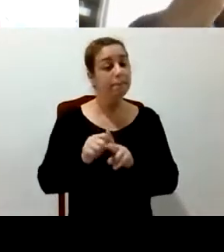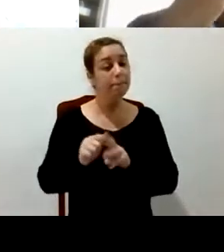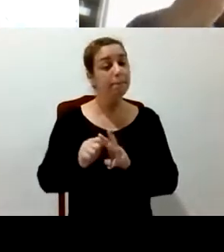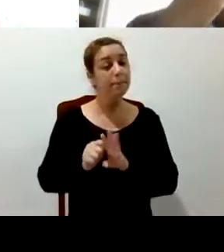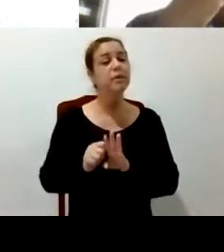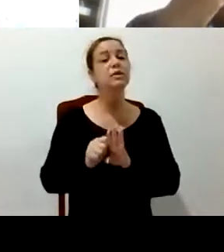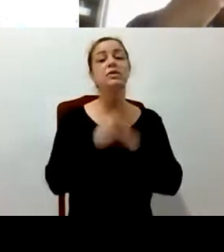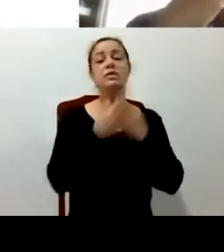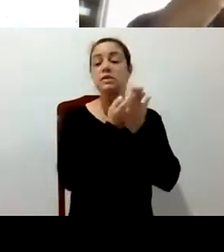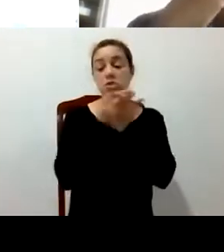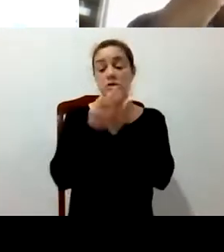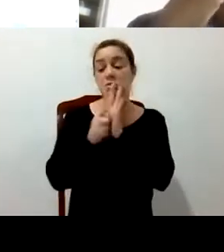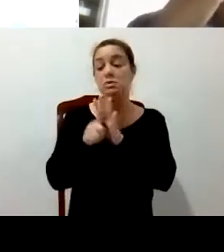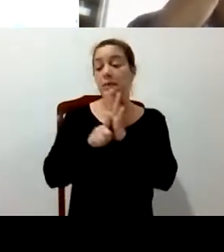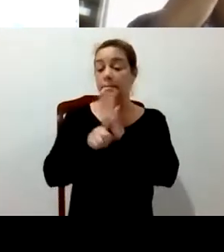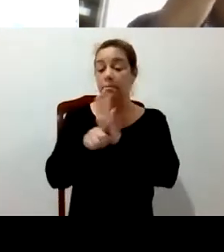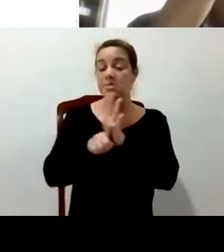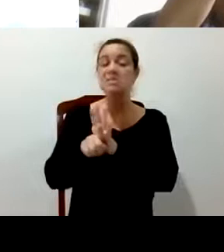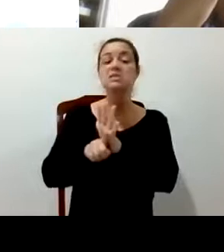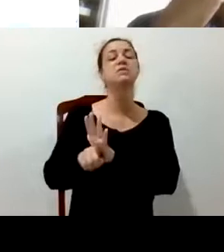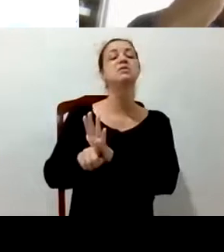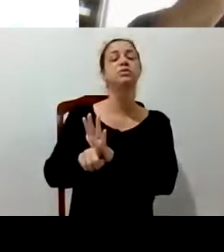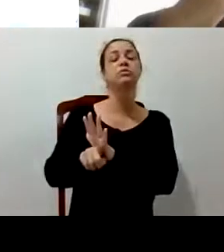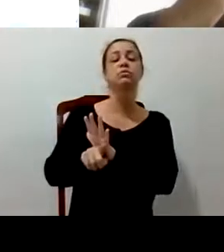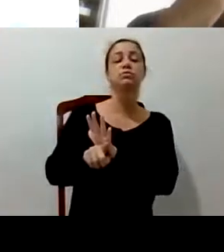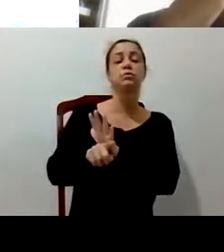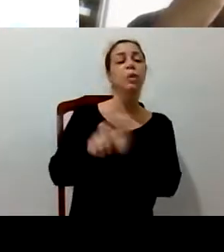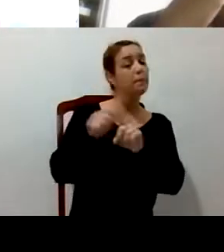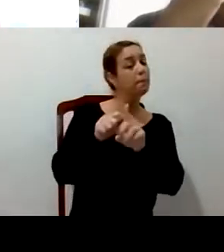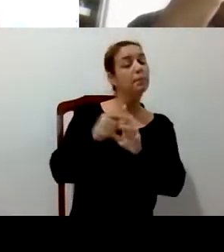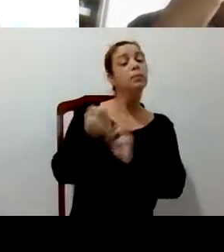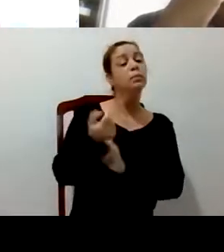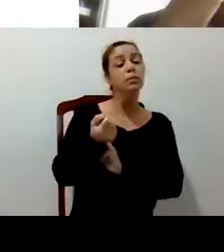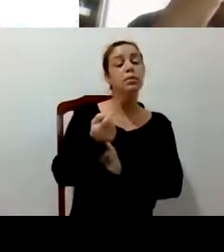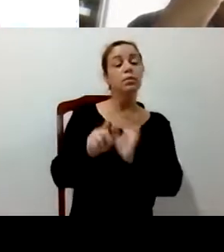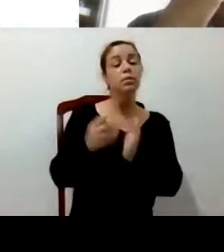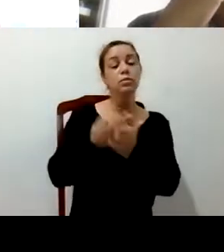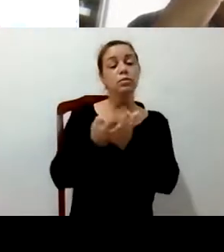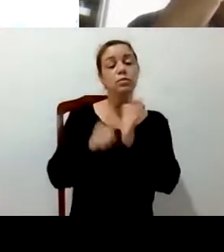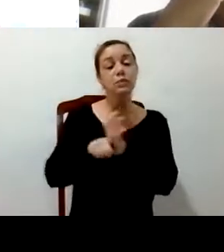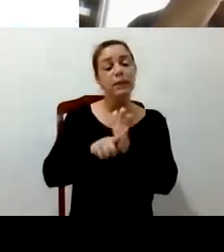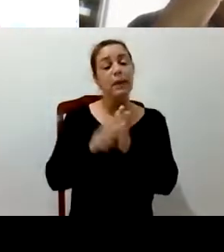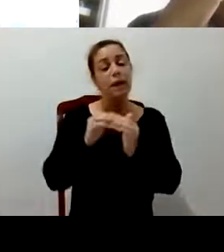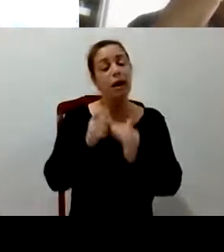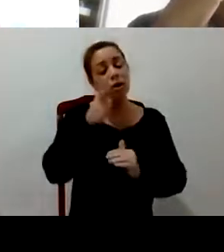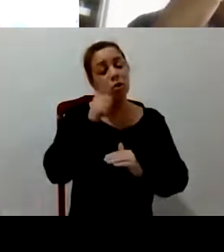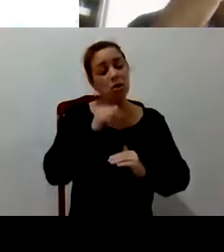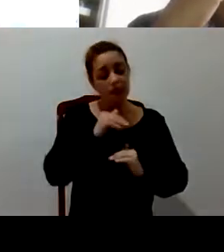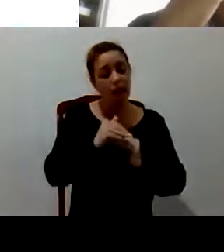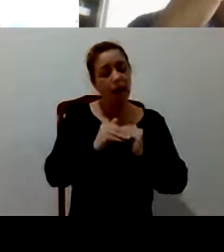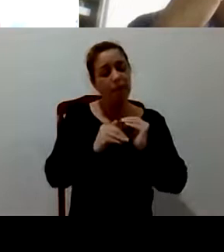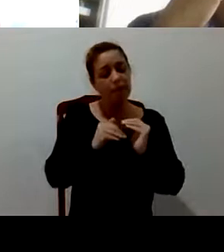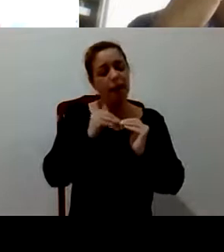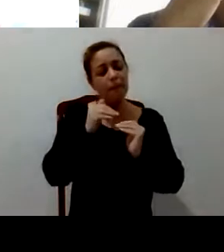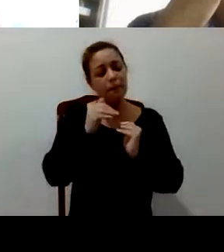de estudos, de pesquisa, né, mas a gente percebe uma grande evolução, né,